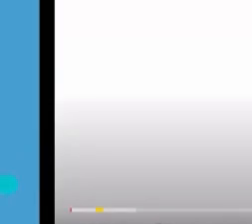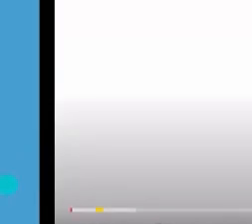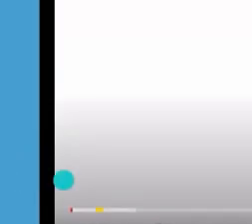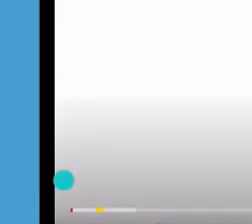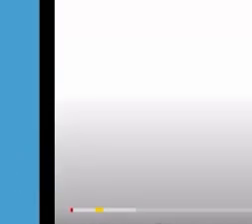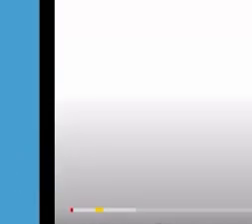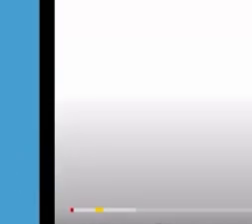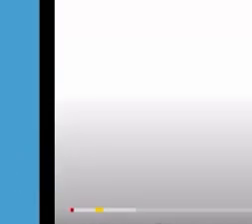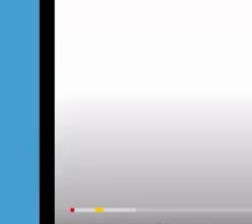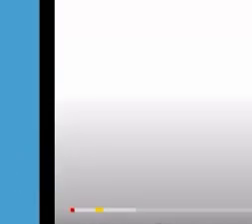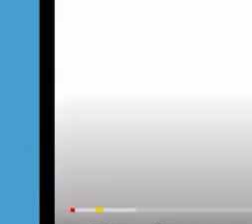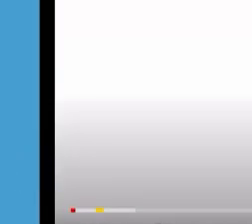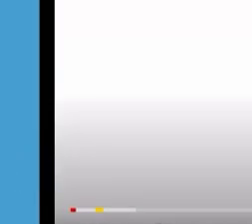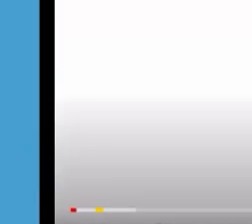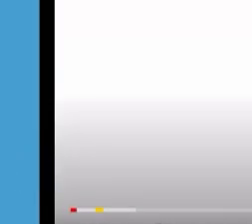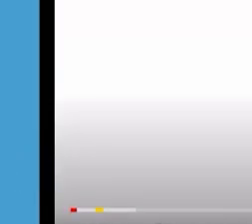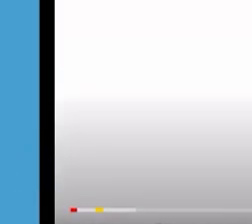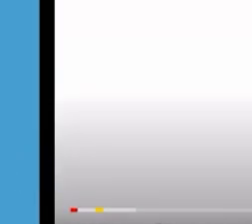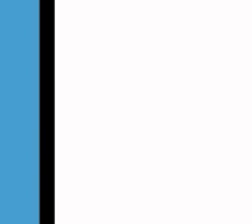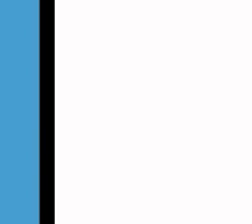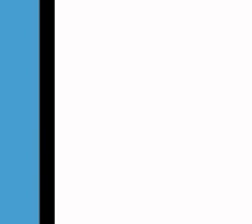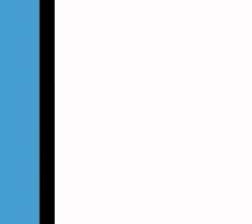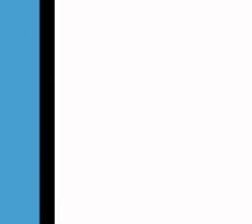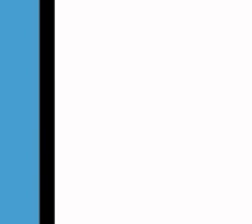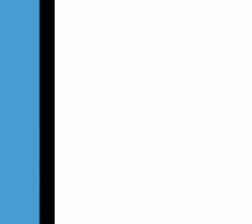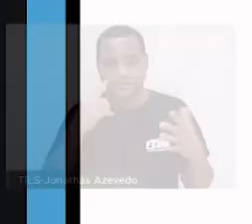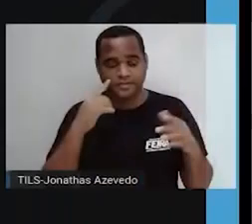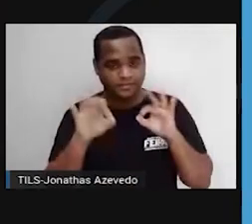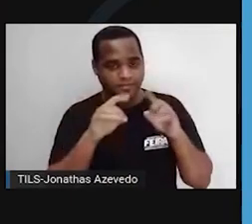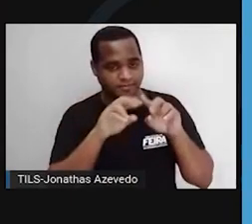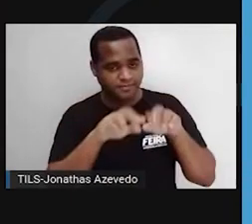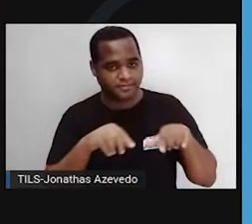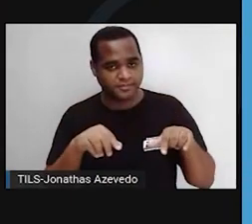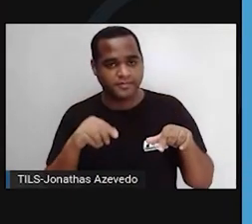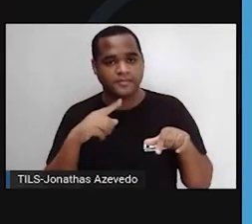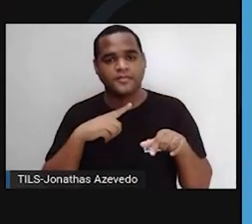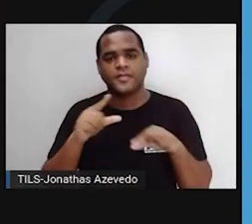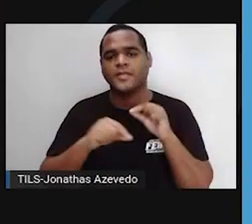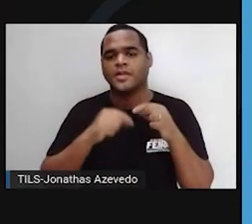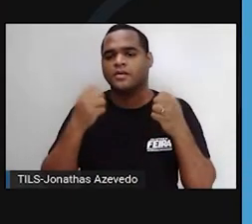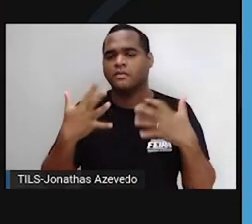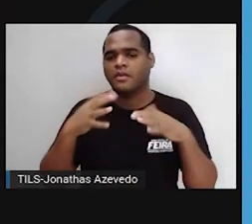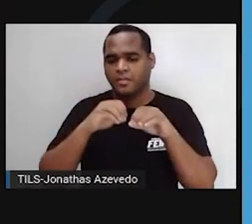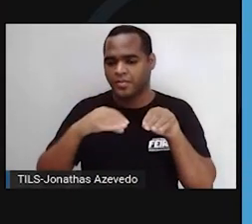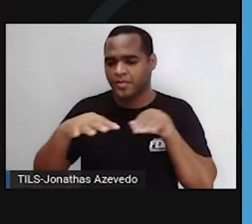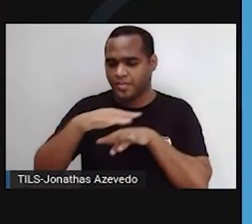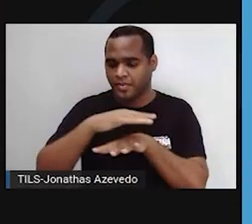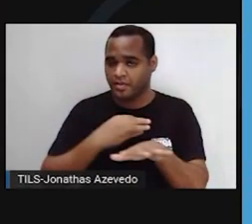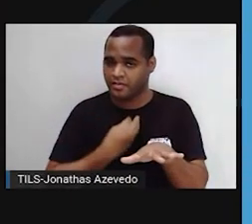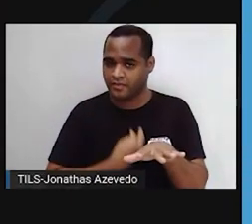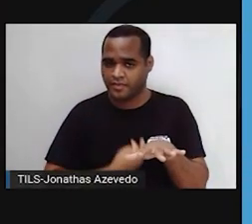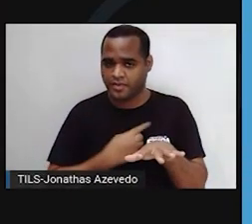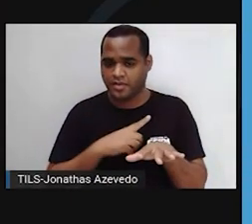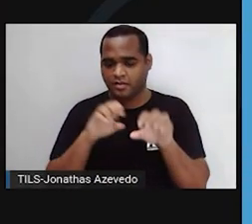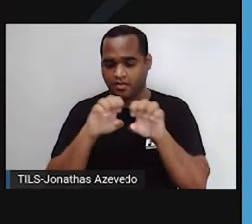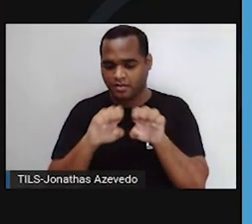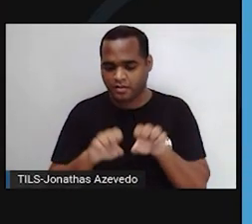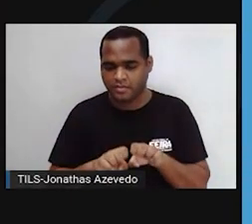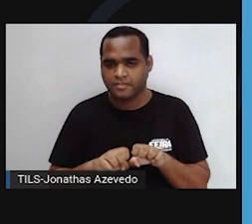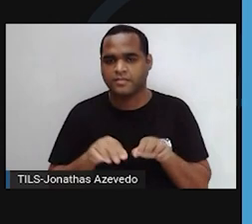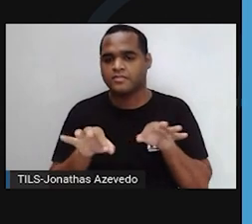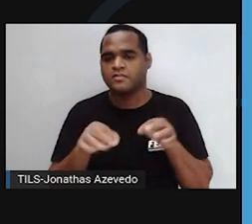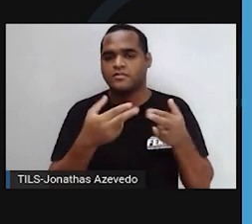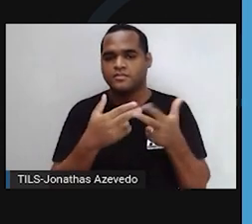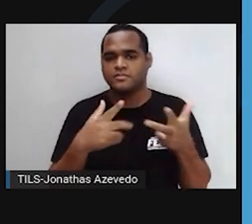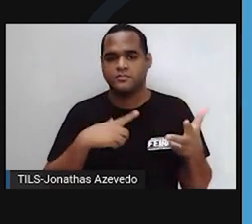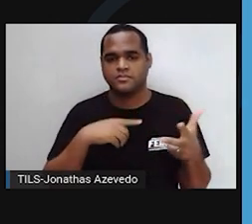Organelas são como pequenos órgãos que realizam atividades para manter uma célula viva. São estruturas compostas